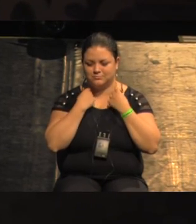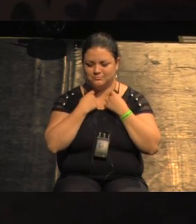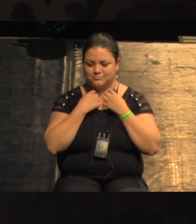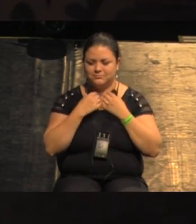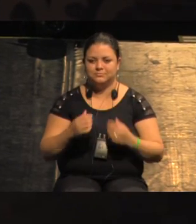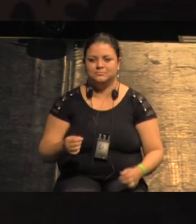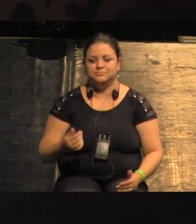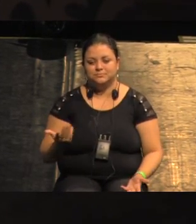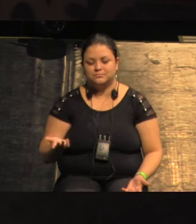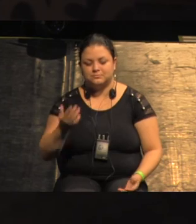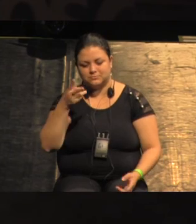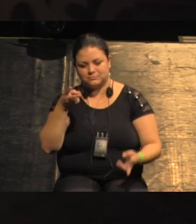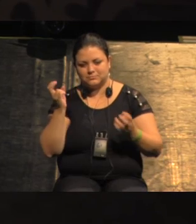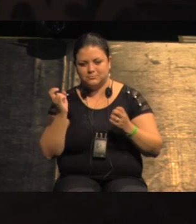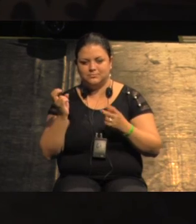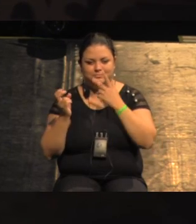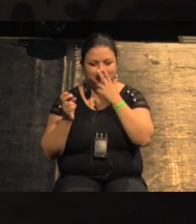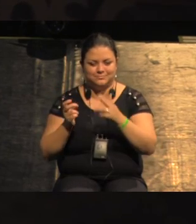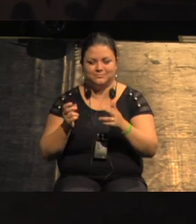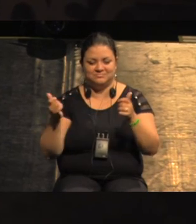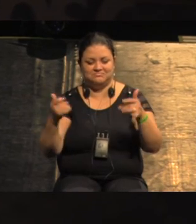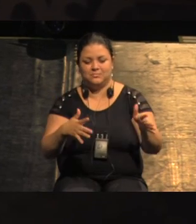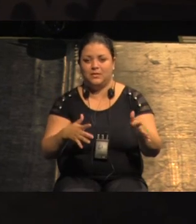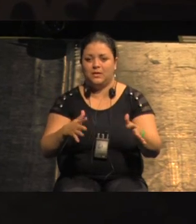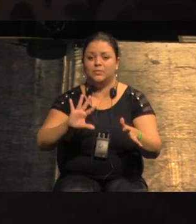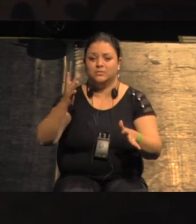porque é um lugar mal servido, e ao mesmo tempo você